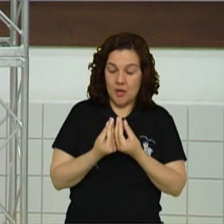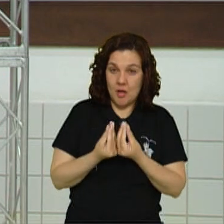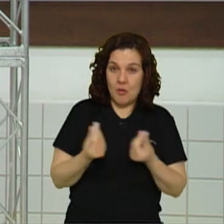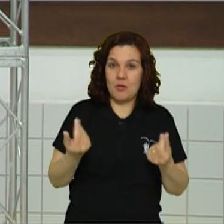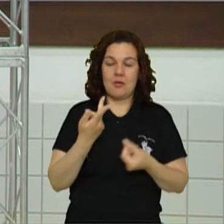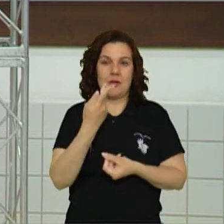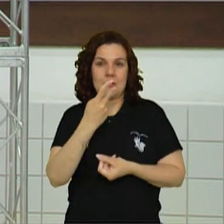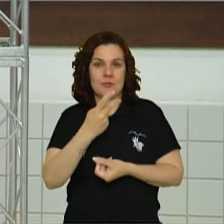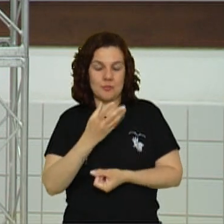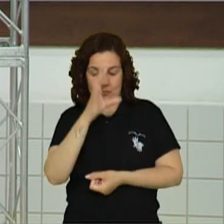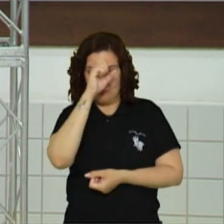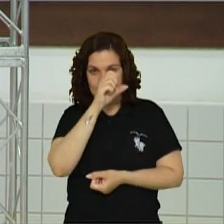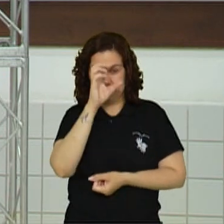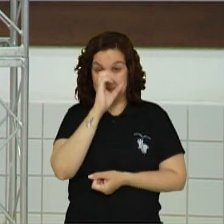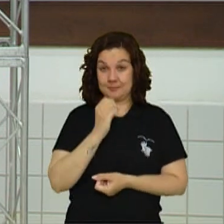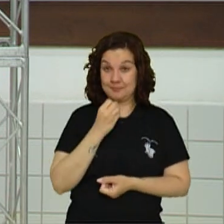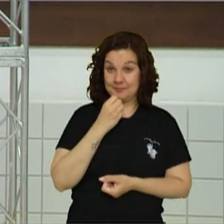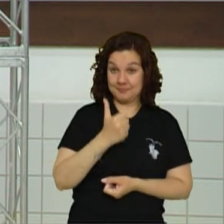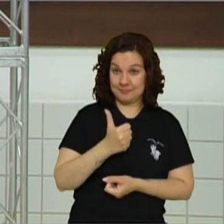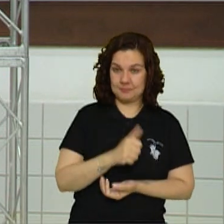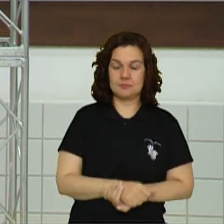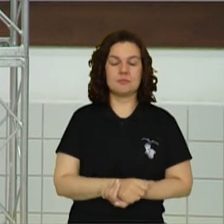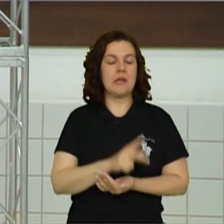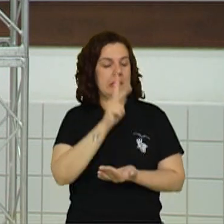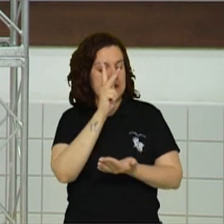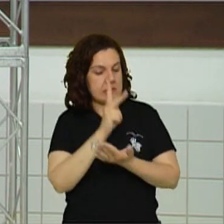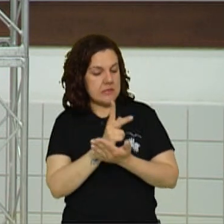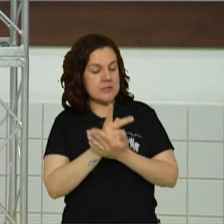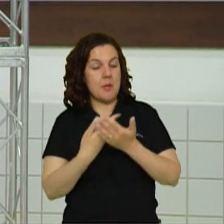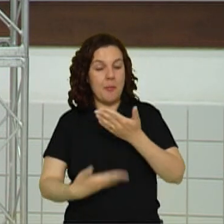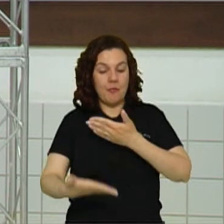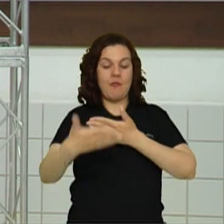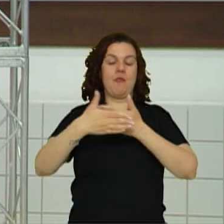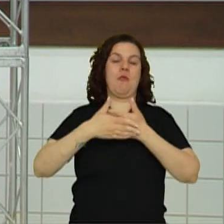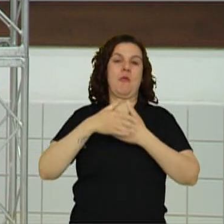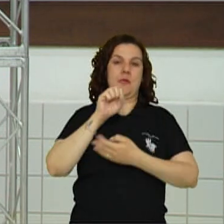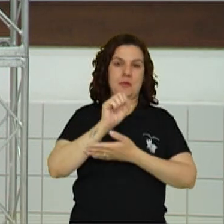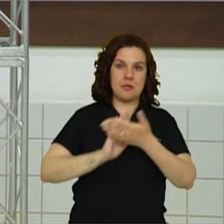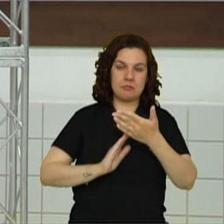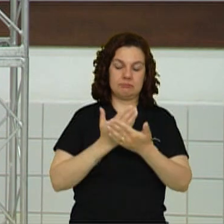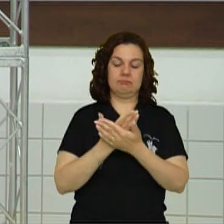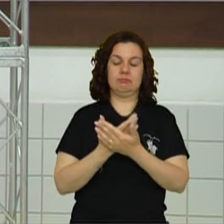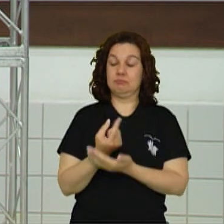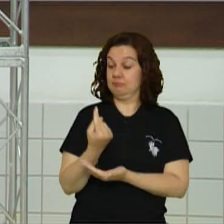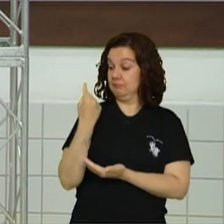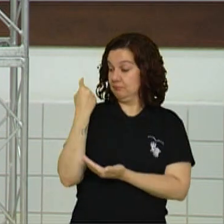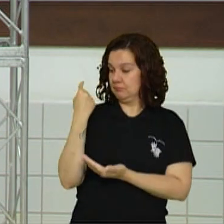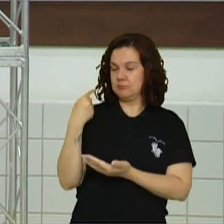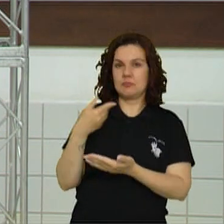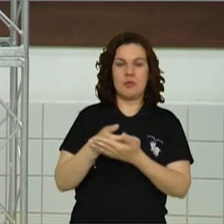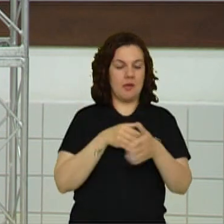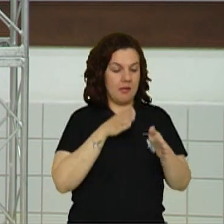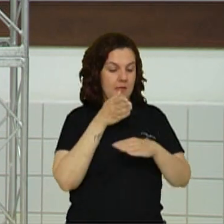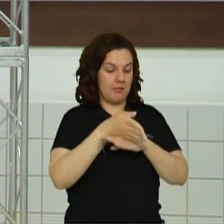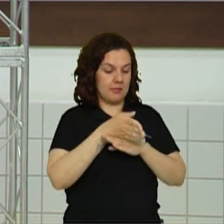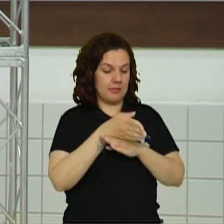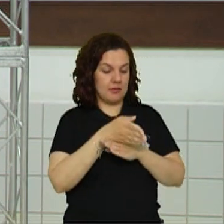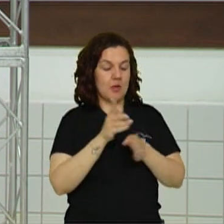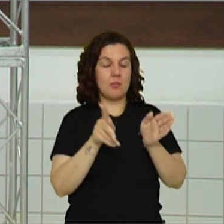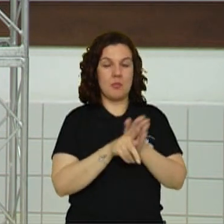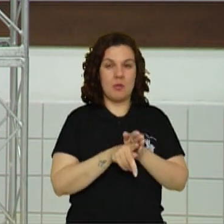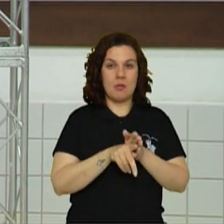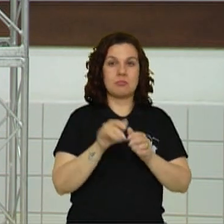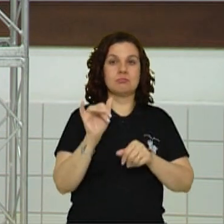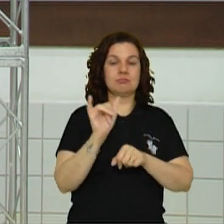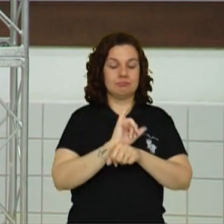aí no seu aprendizado, tá bom? Sempre retome as aulas anteriores, acesse lá o canal do